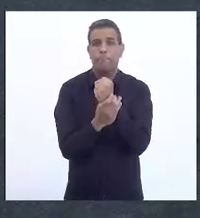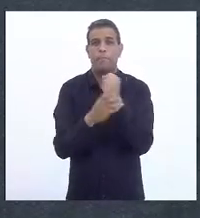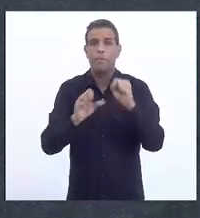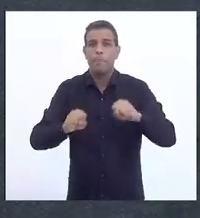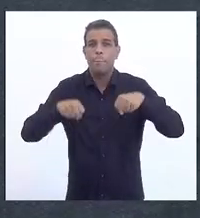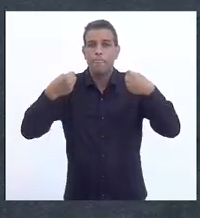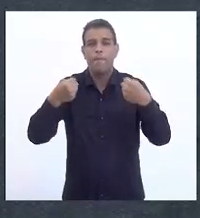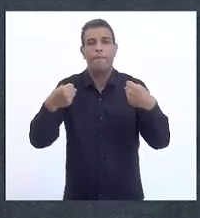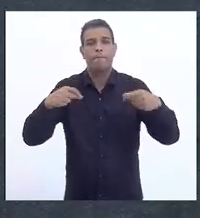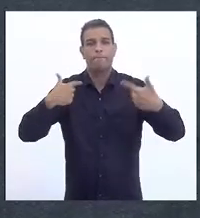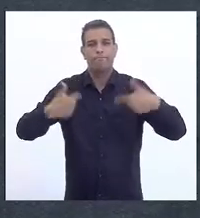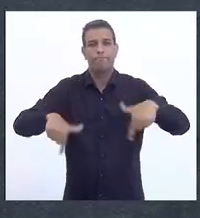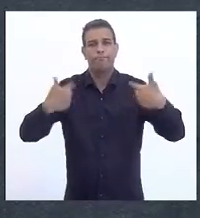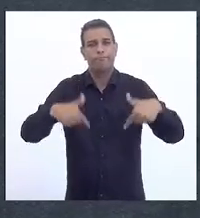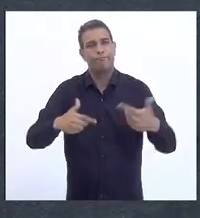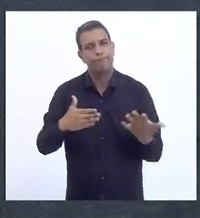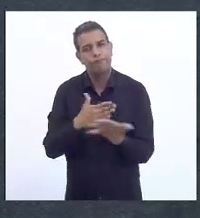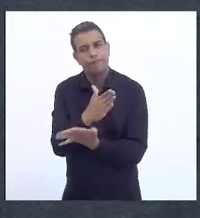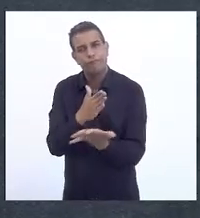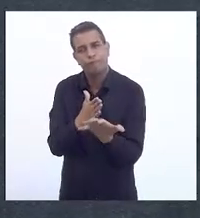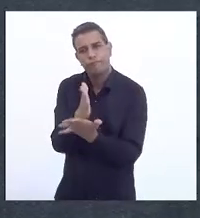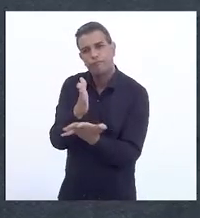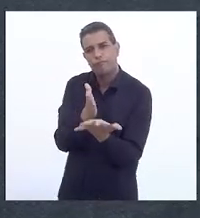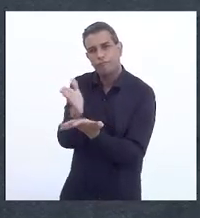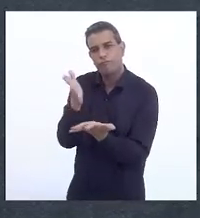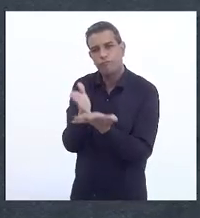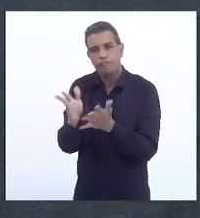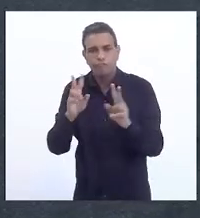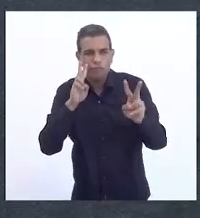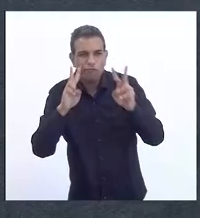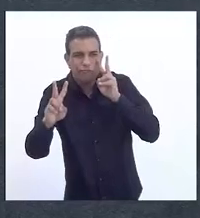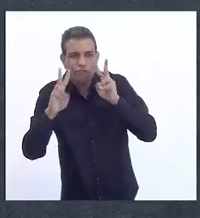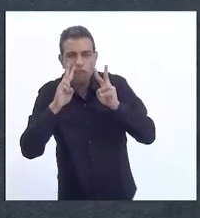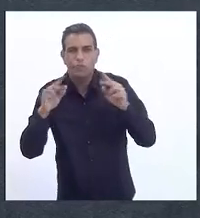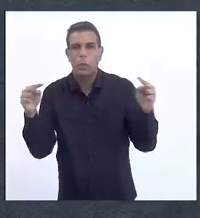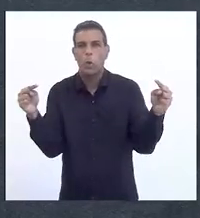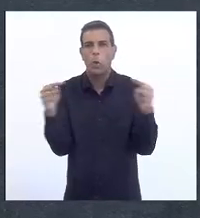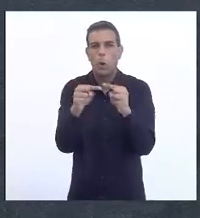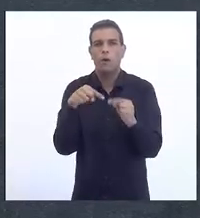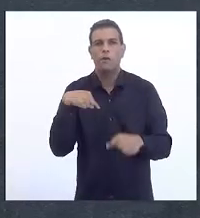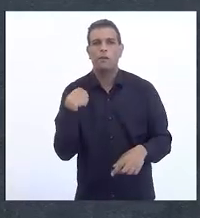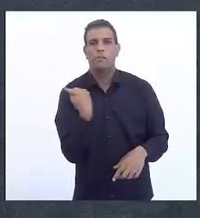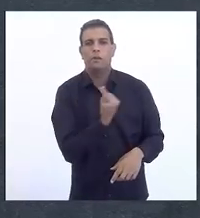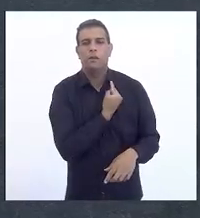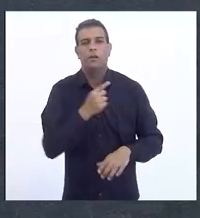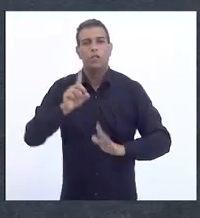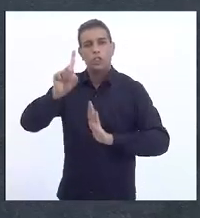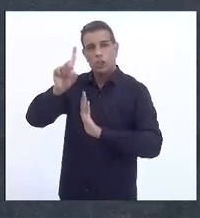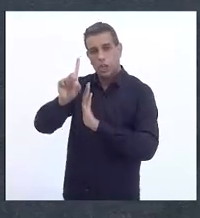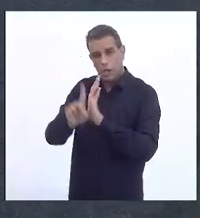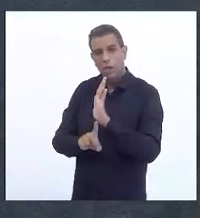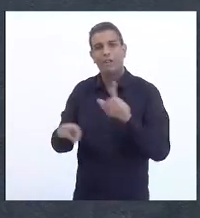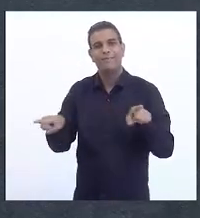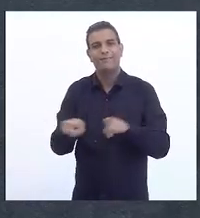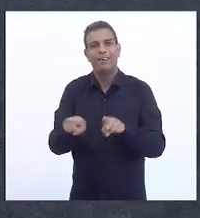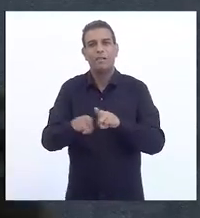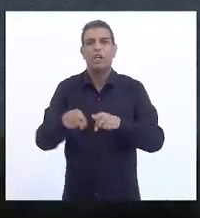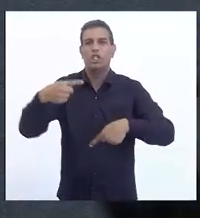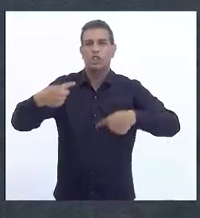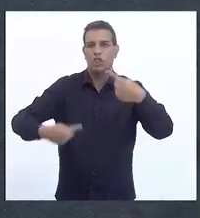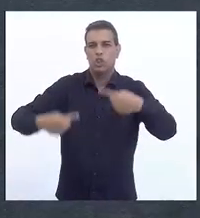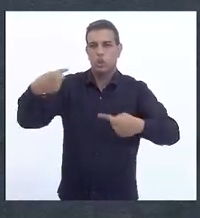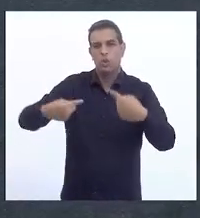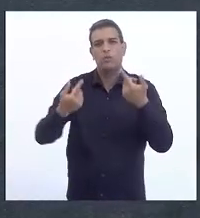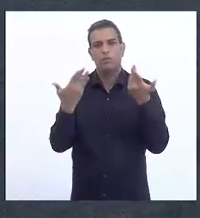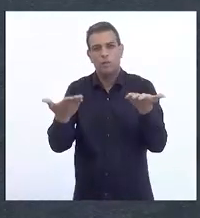defesa dos postos de trabalho. Eu vejo ali o Wagner Victor, nosso diretor-geral, também fazendo uma discussão, foi